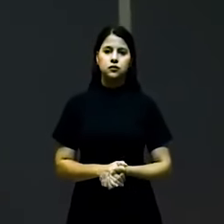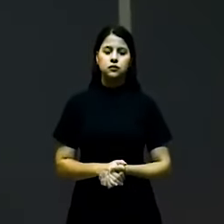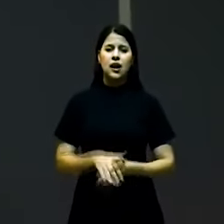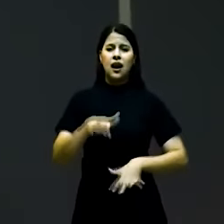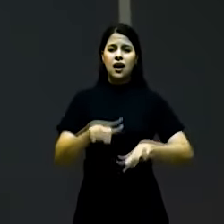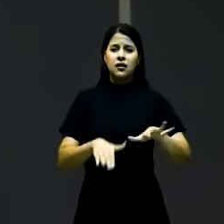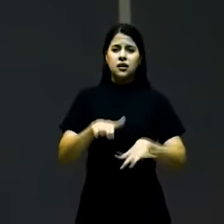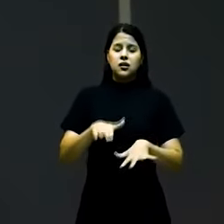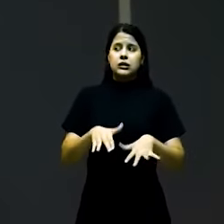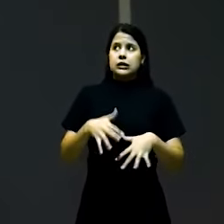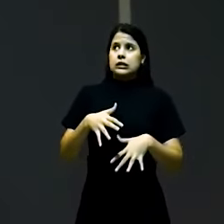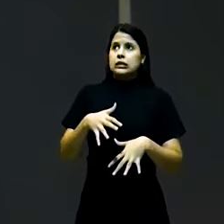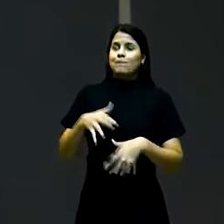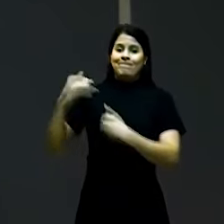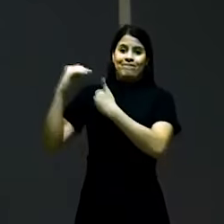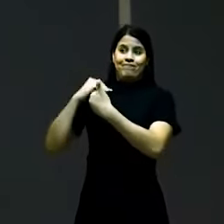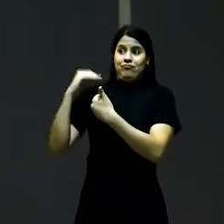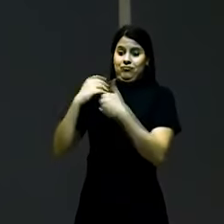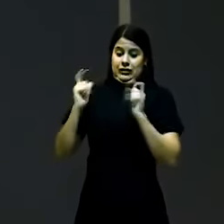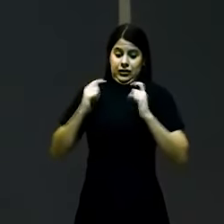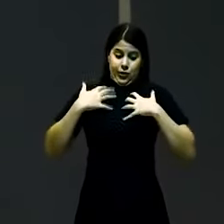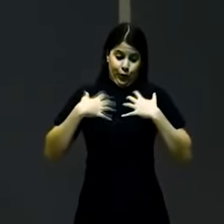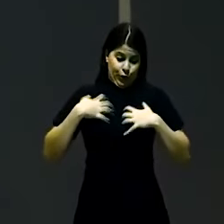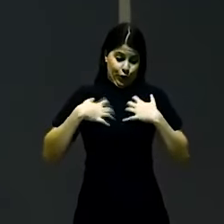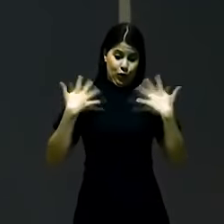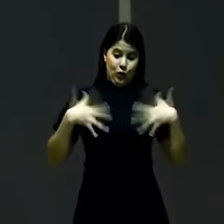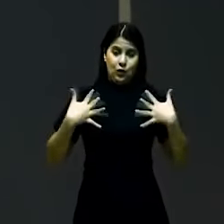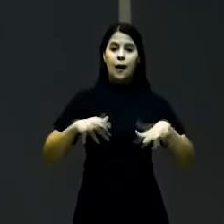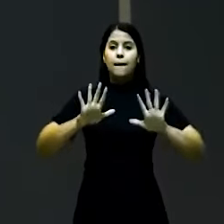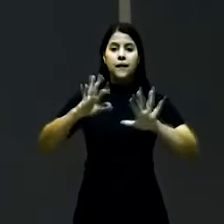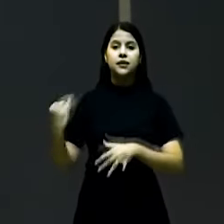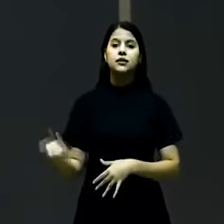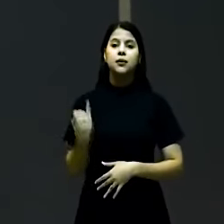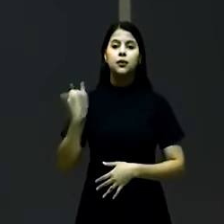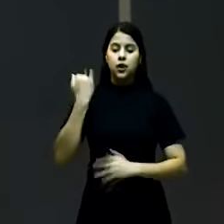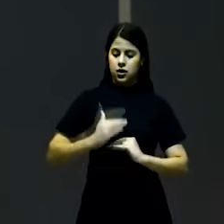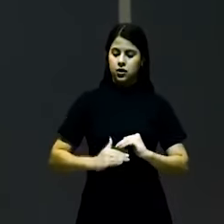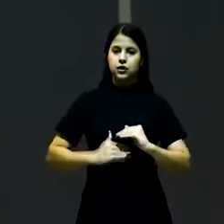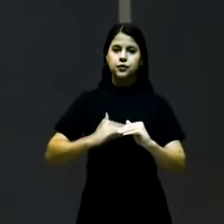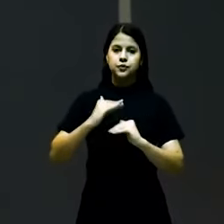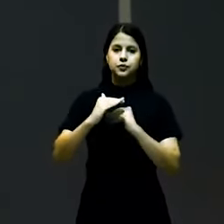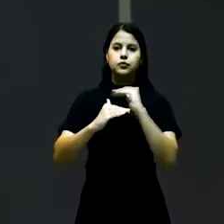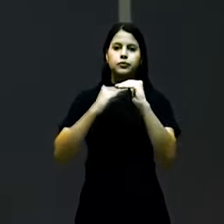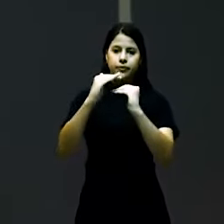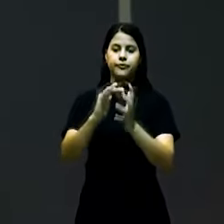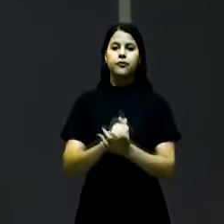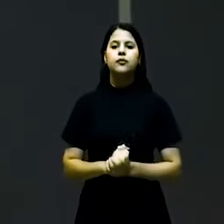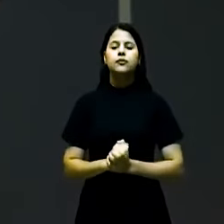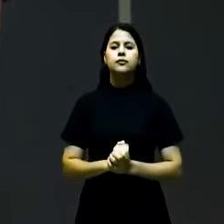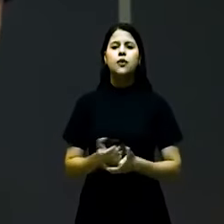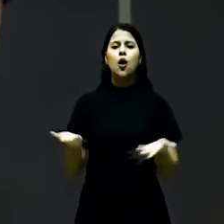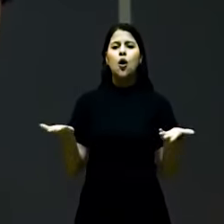doem um pouquinho, mas são necessários para a nossa vida cristã. E hoje eu quero falar com os irmãos